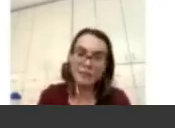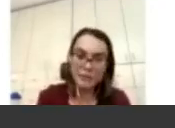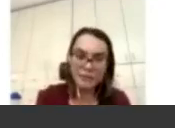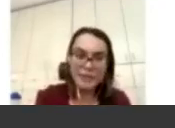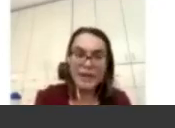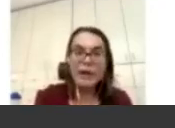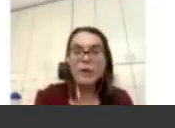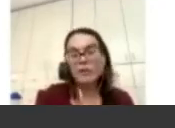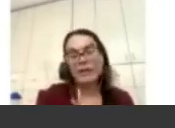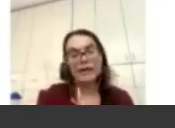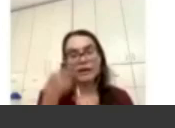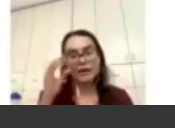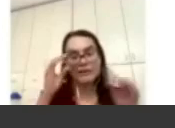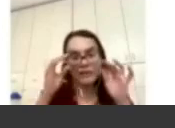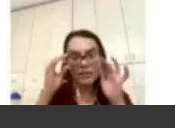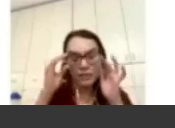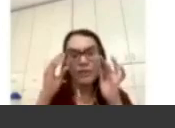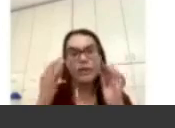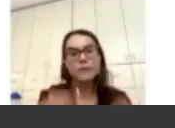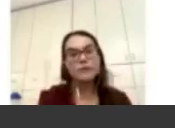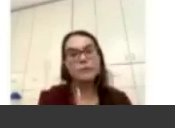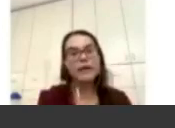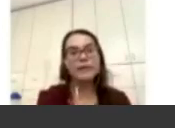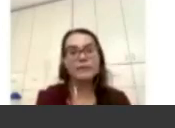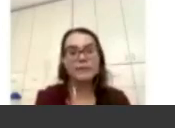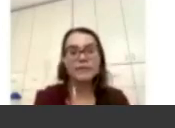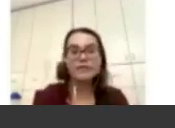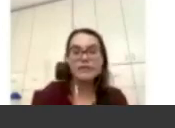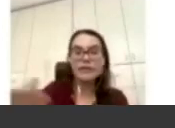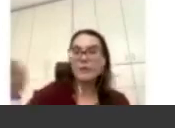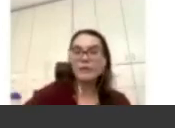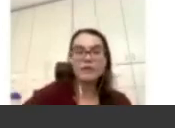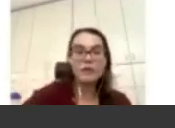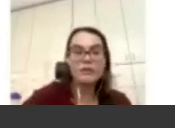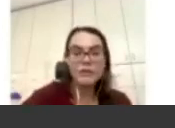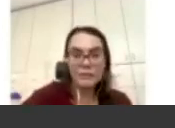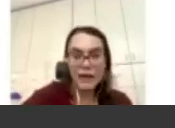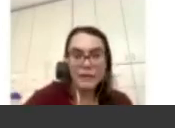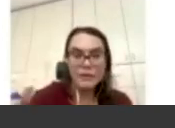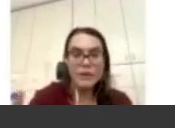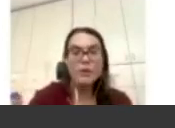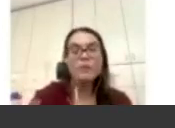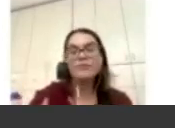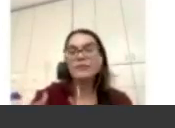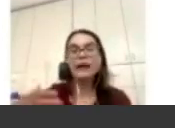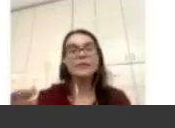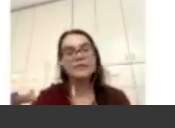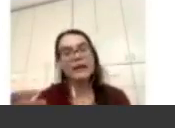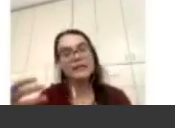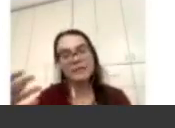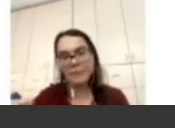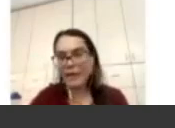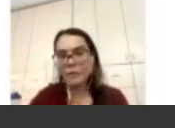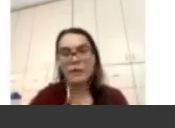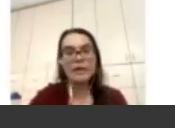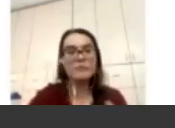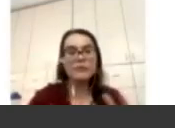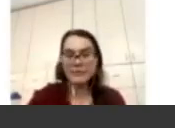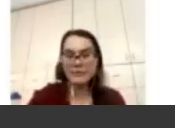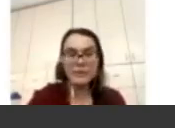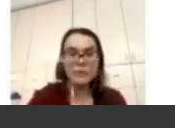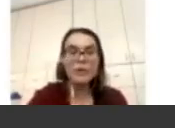de treinamento. A estratégia de treinamento do PAC é uma estratégia de treinamento em local de trabalho, com um cenário de sala de espera,